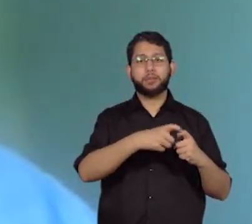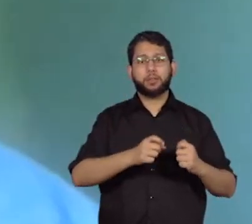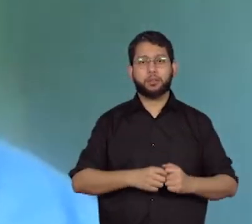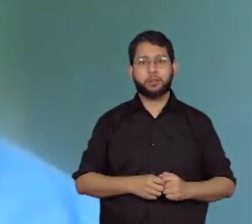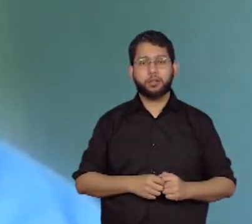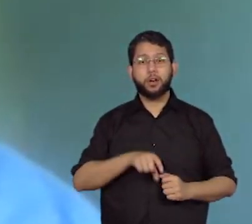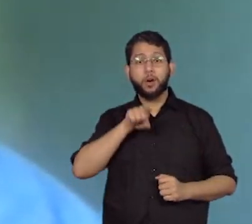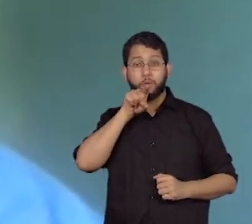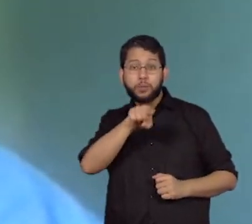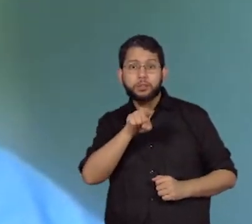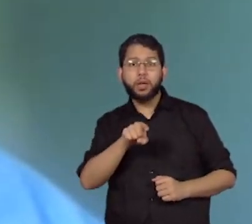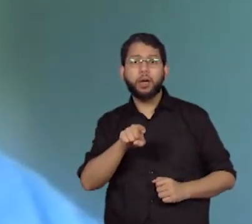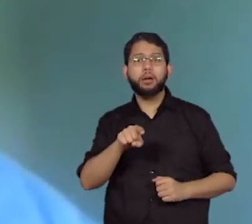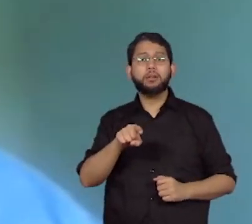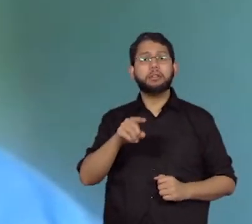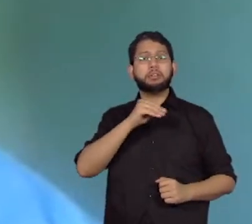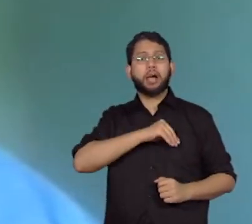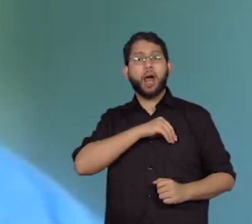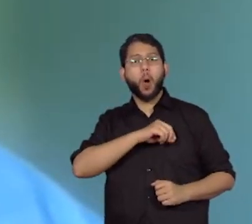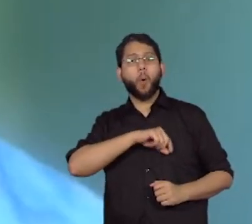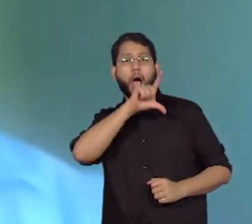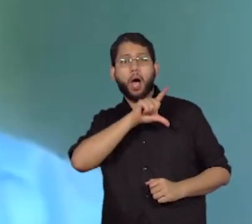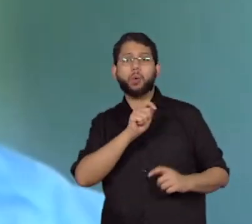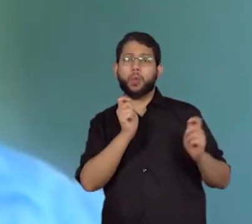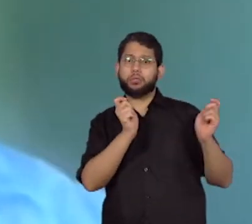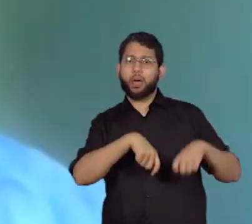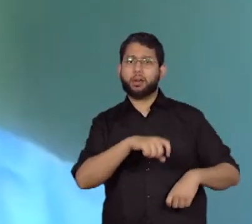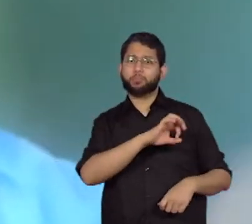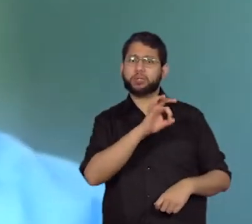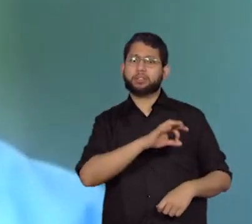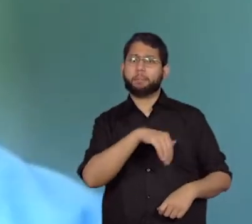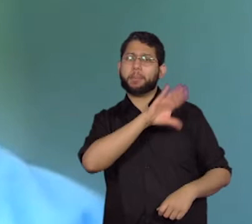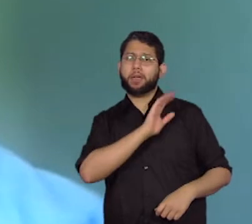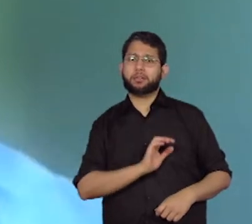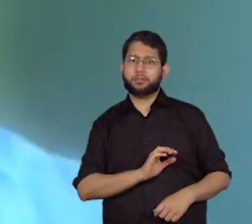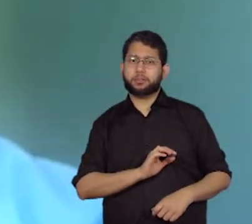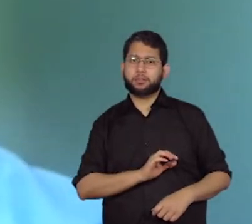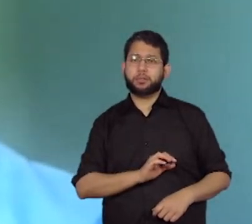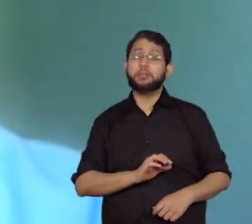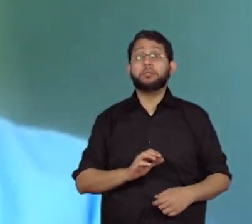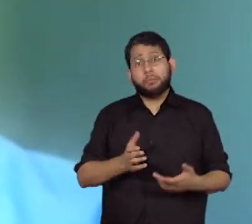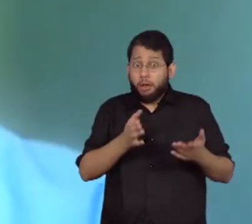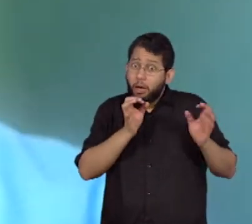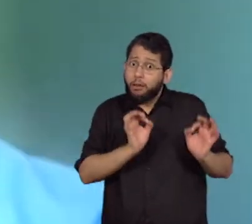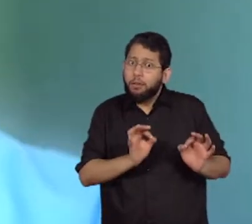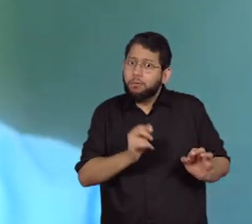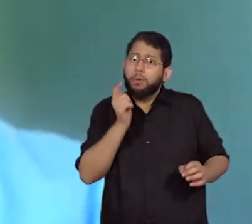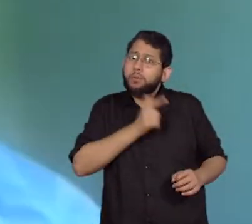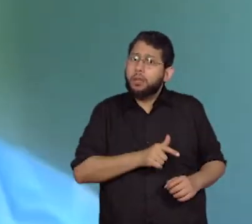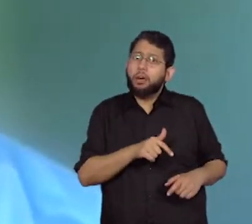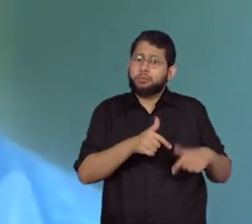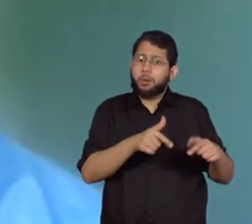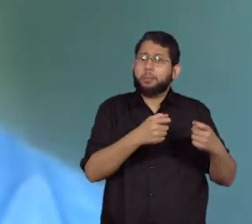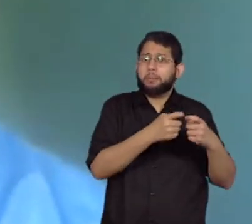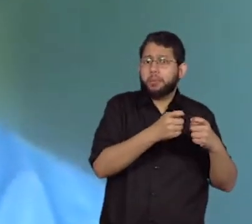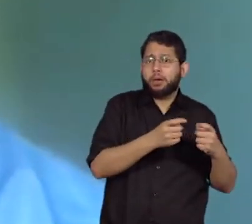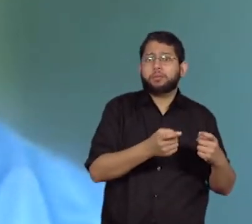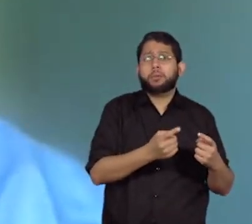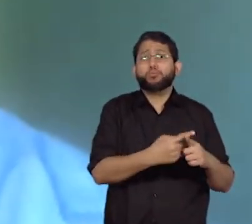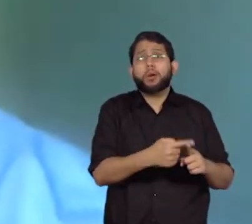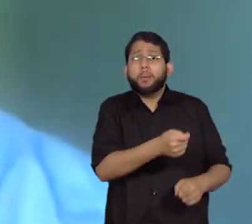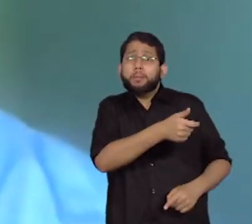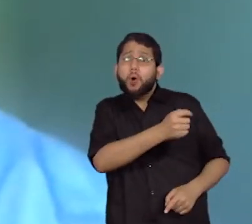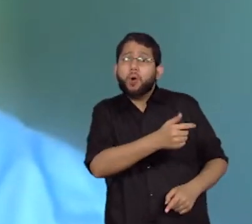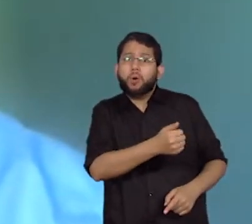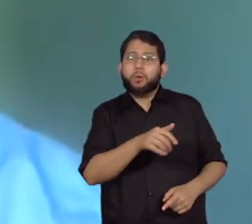de se tornar uma pessoa com salário alto provavelmente é maior, provavelmente não, é muito maior do que